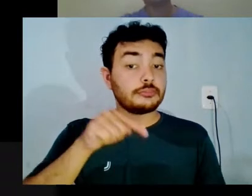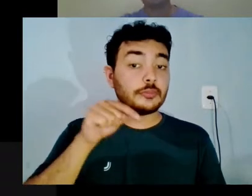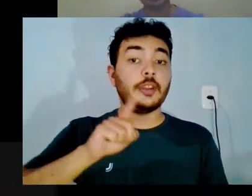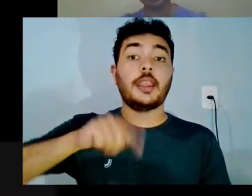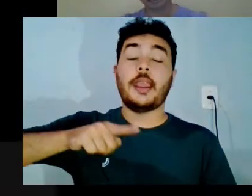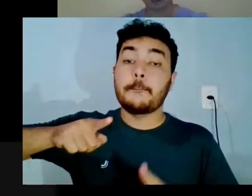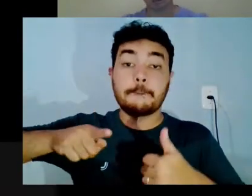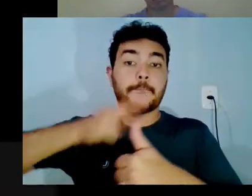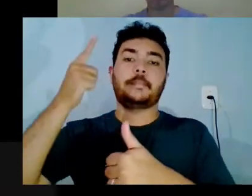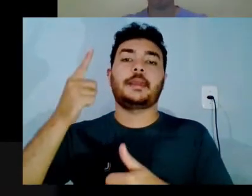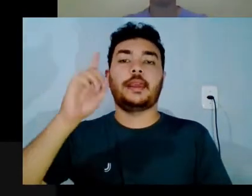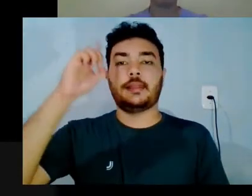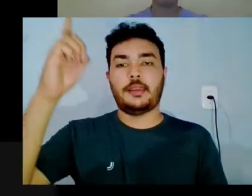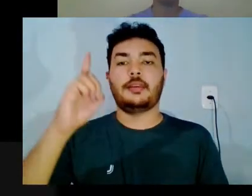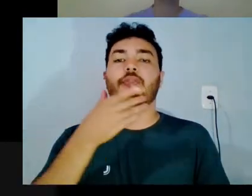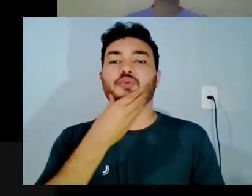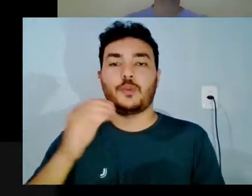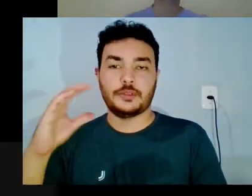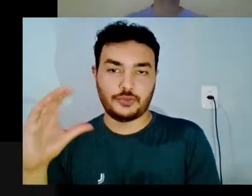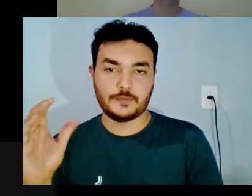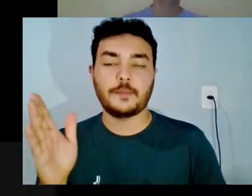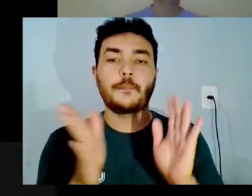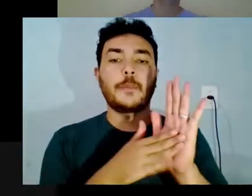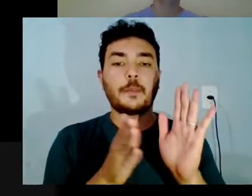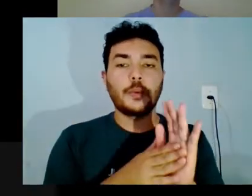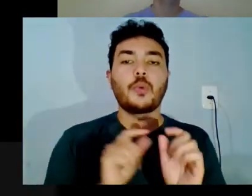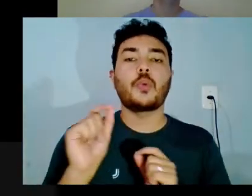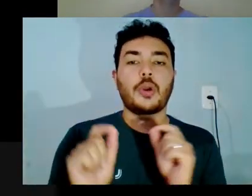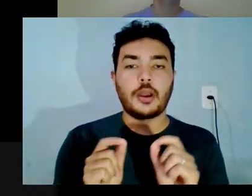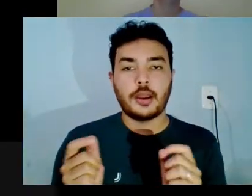ideia desses cientistas ao propor, tá, a inclusão da